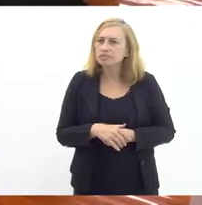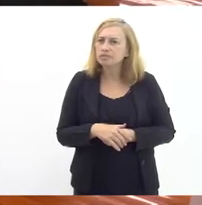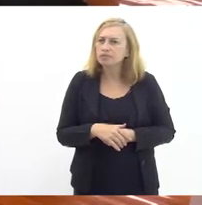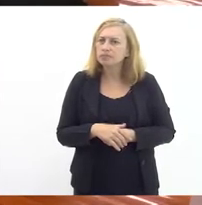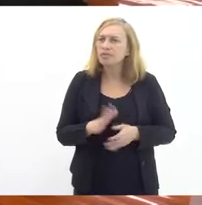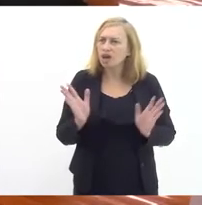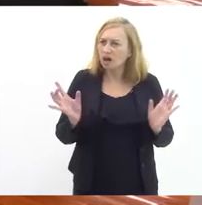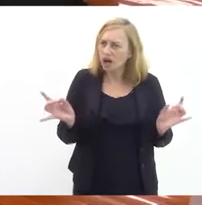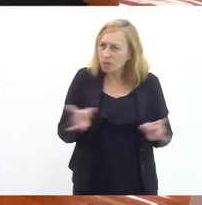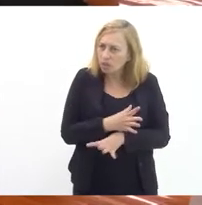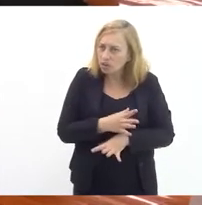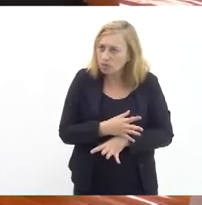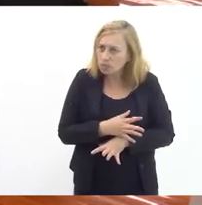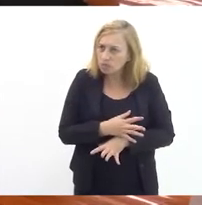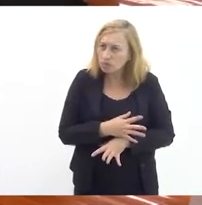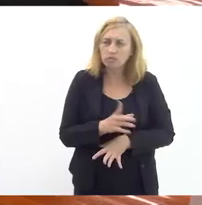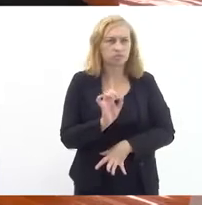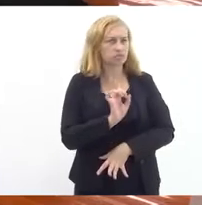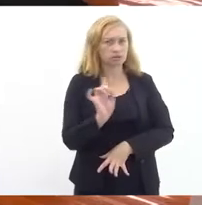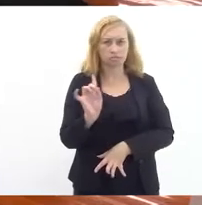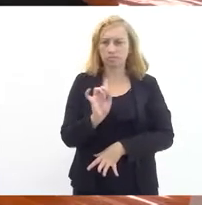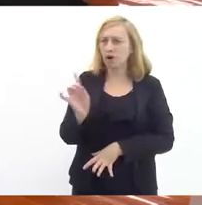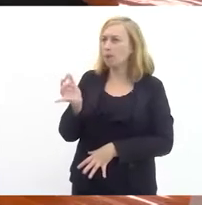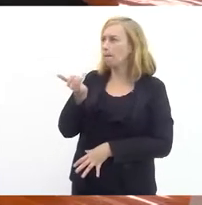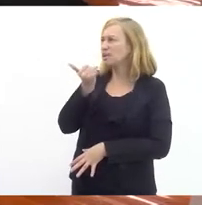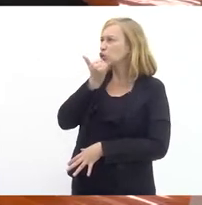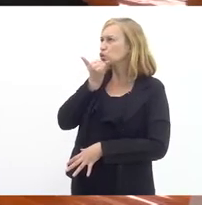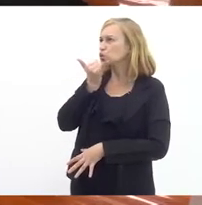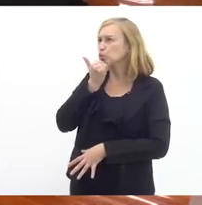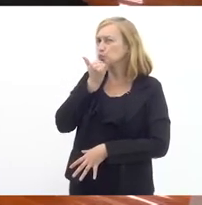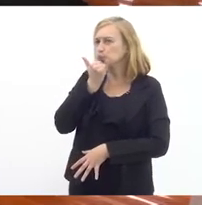Já acabou? Não. Perdão.